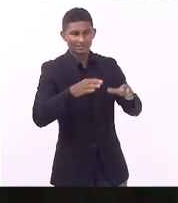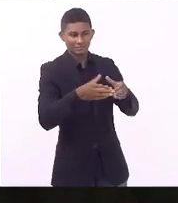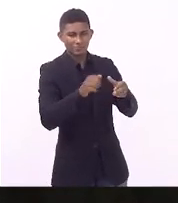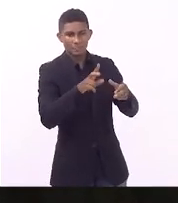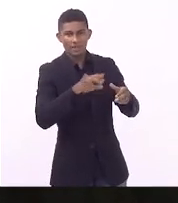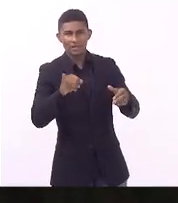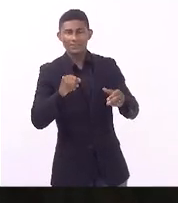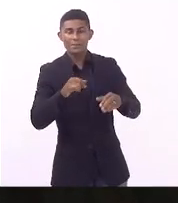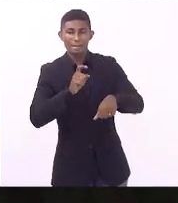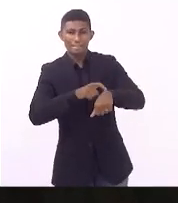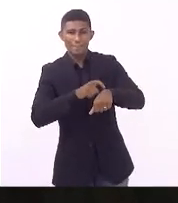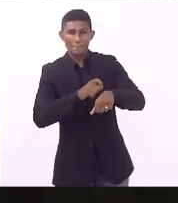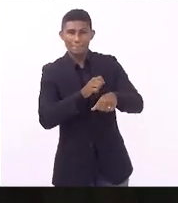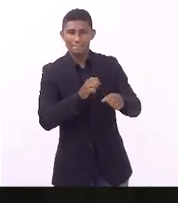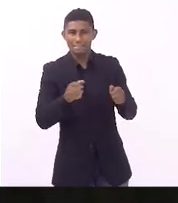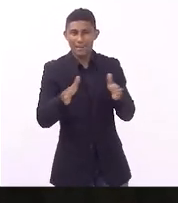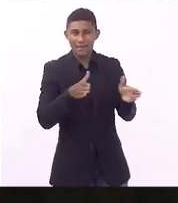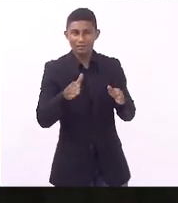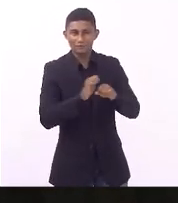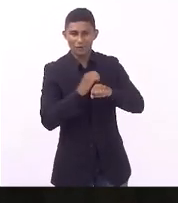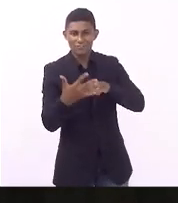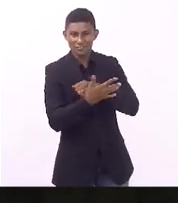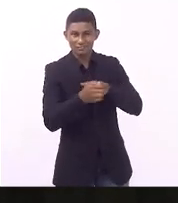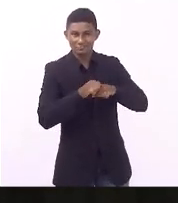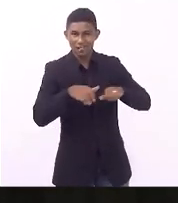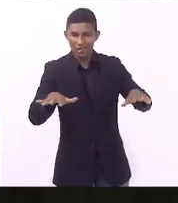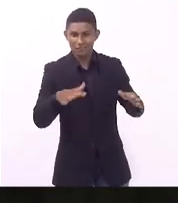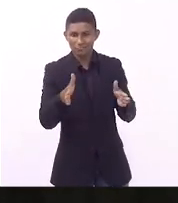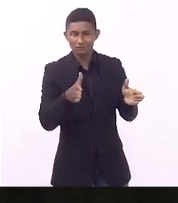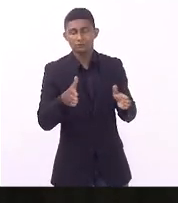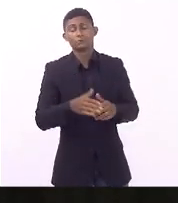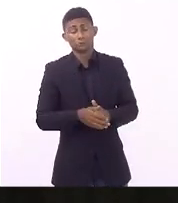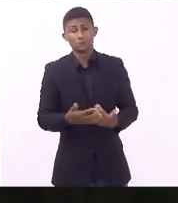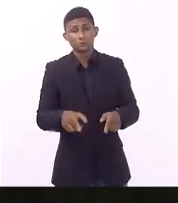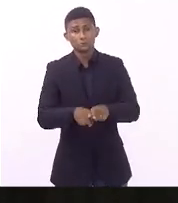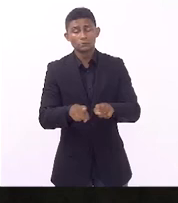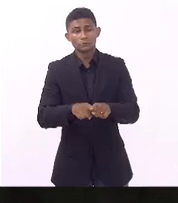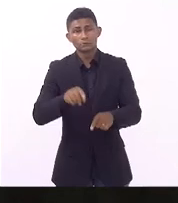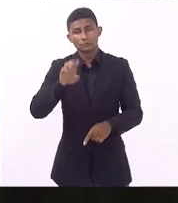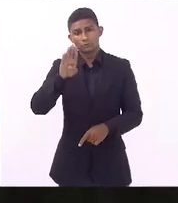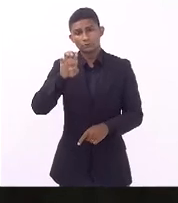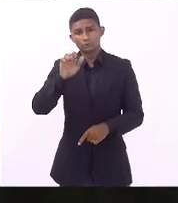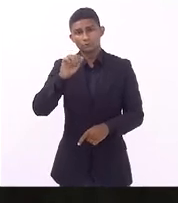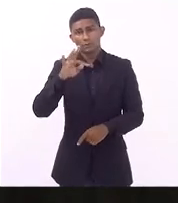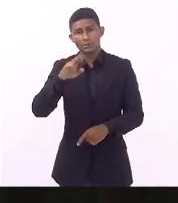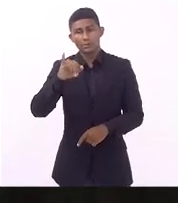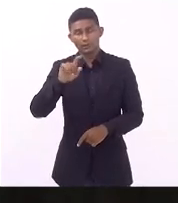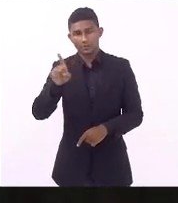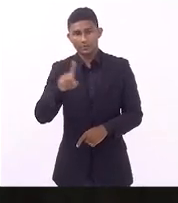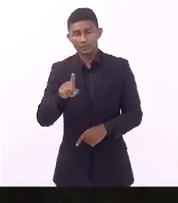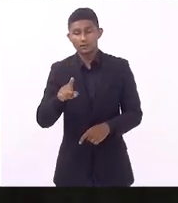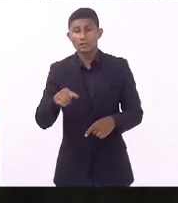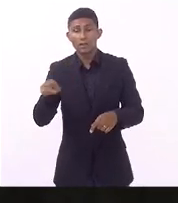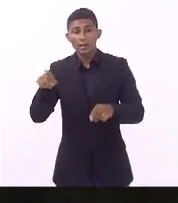pandemia. Meus agradecimentos também à Beatriz Bracher, que através da sua ONG, Galo da Manhã, e de seus